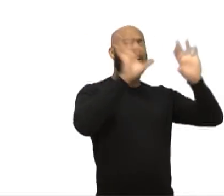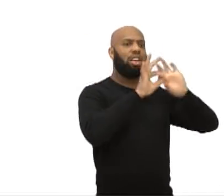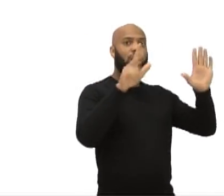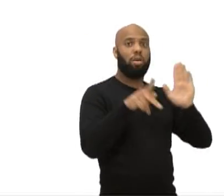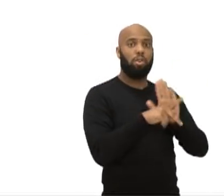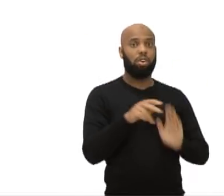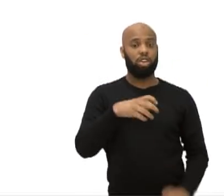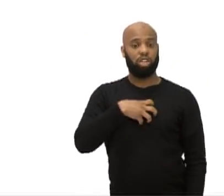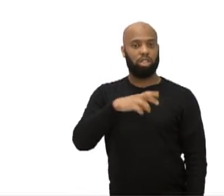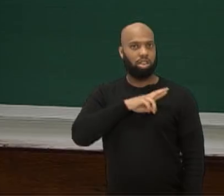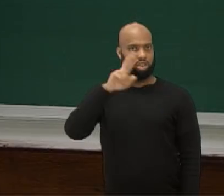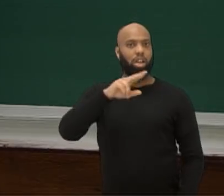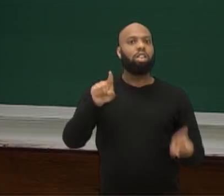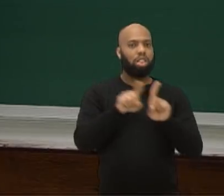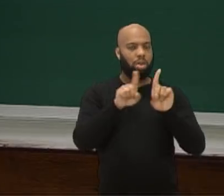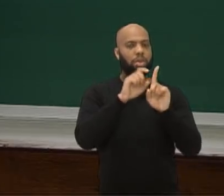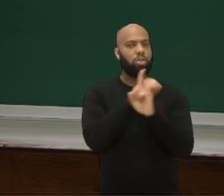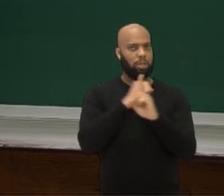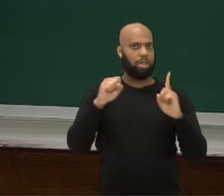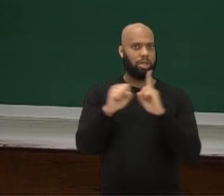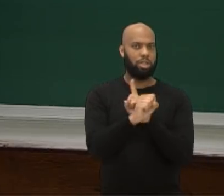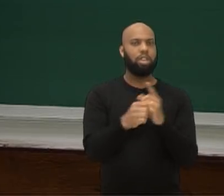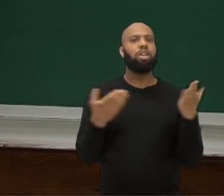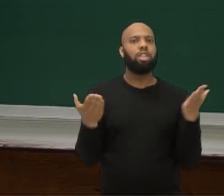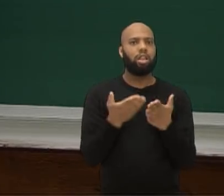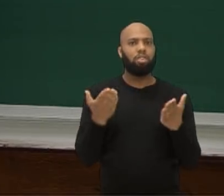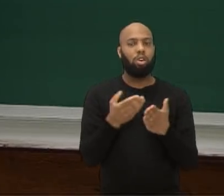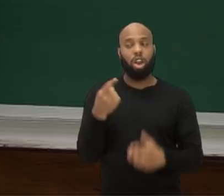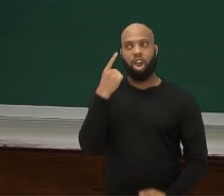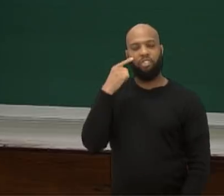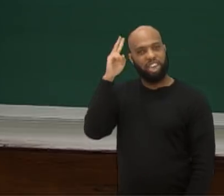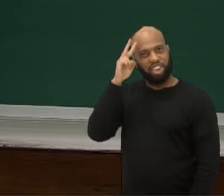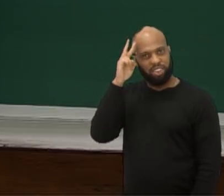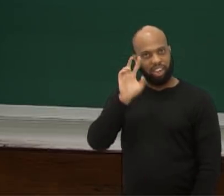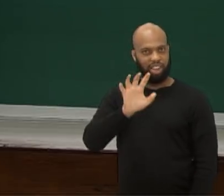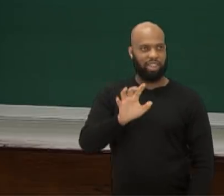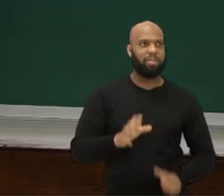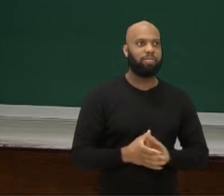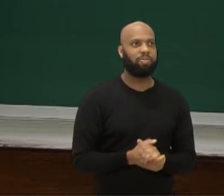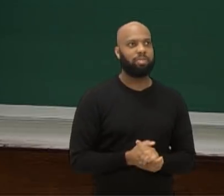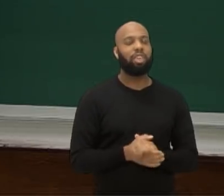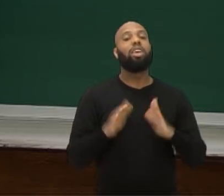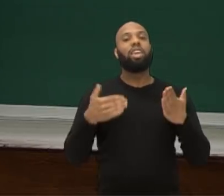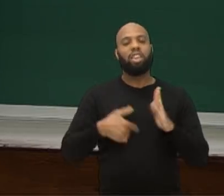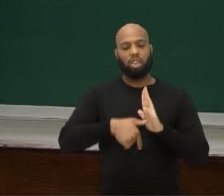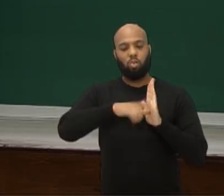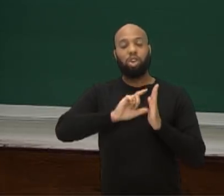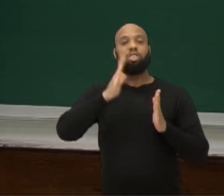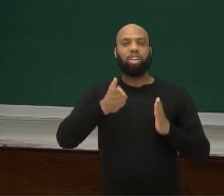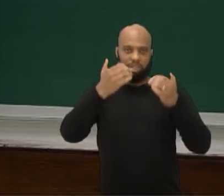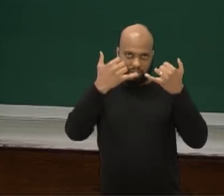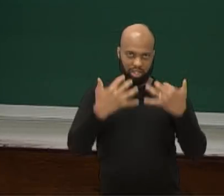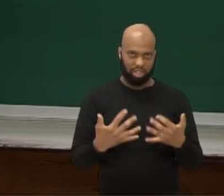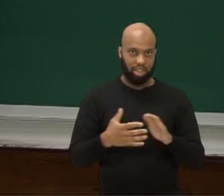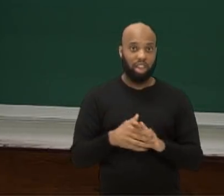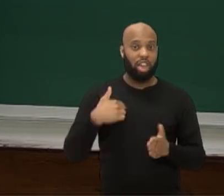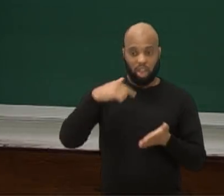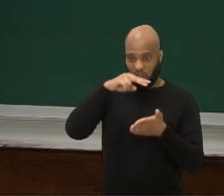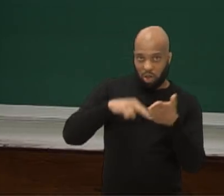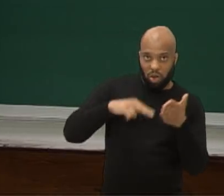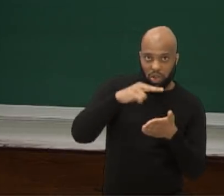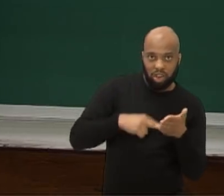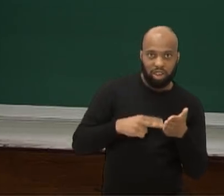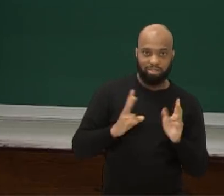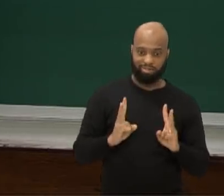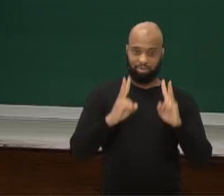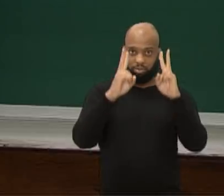termos religiosos e sociais. Vamos conferir essa história. Então, como eu tinha dito lá no começo, eu li um